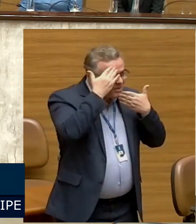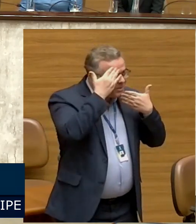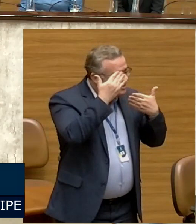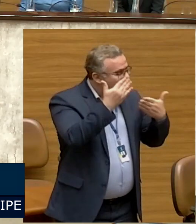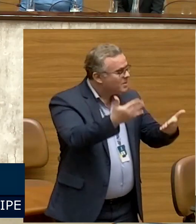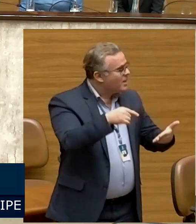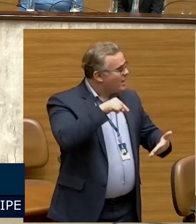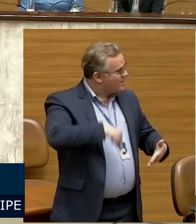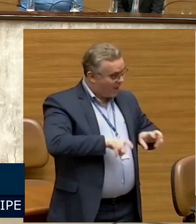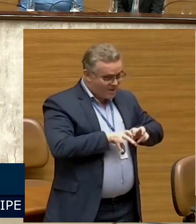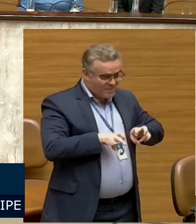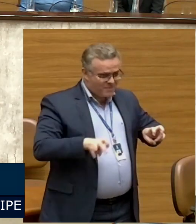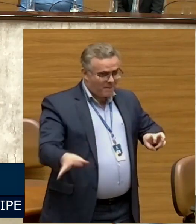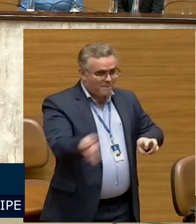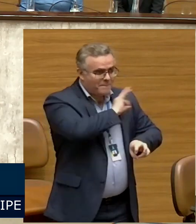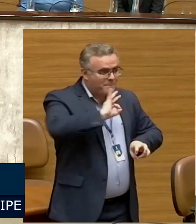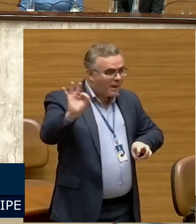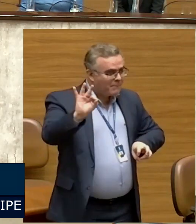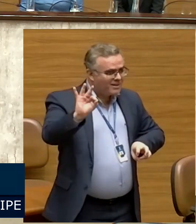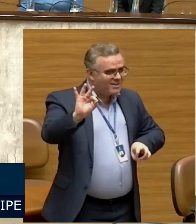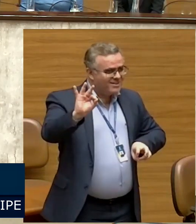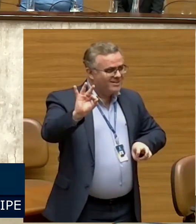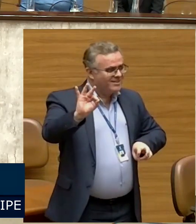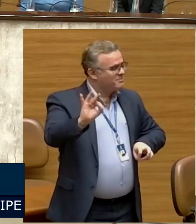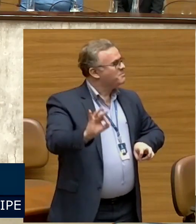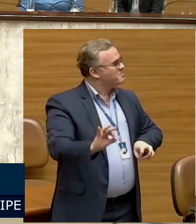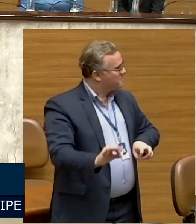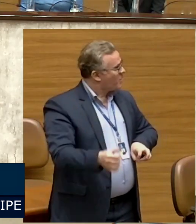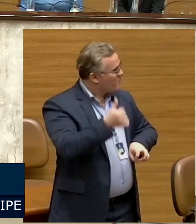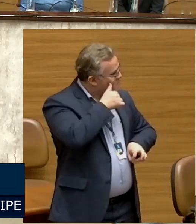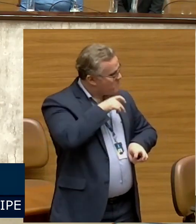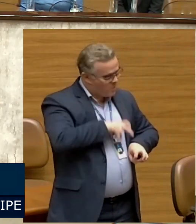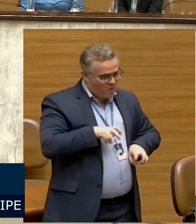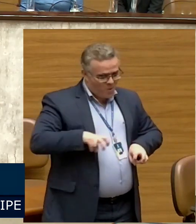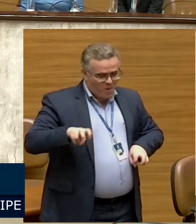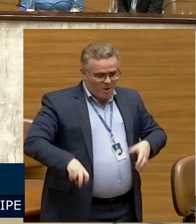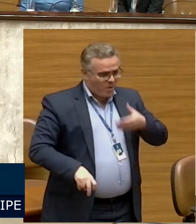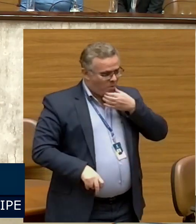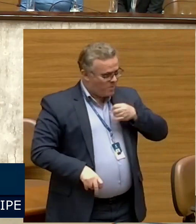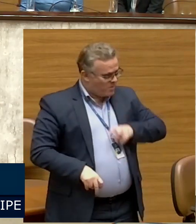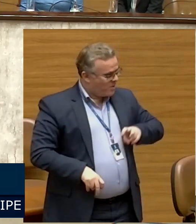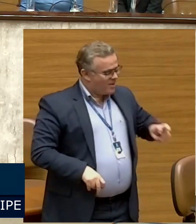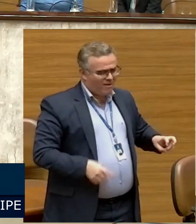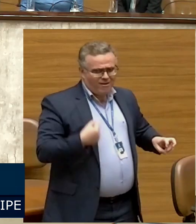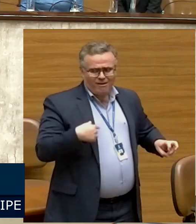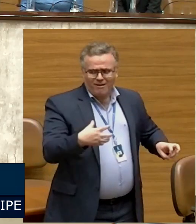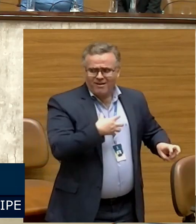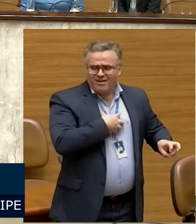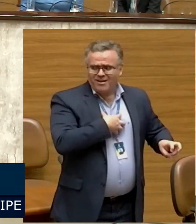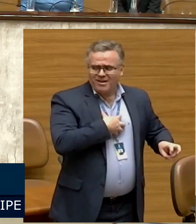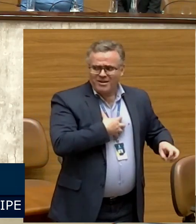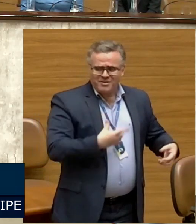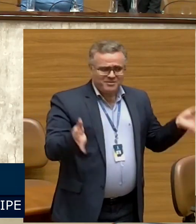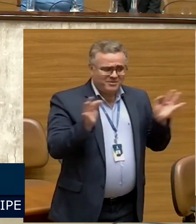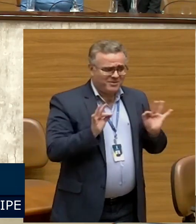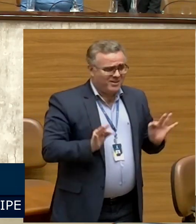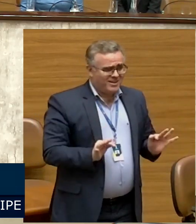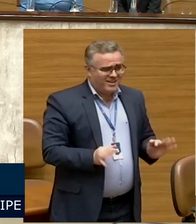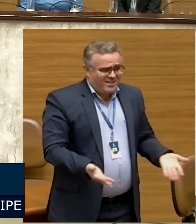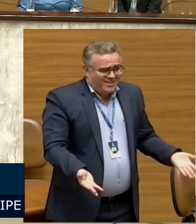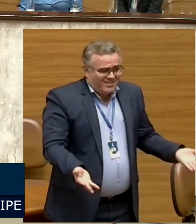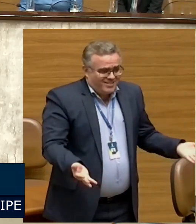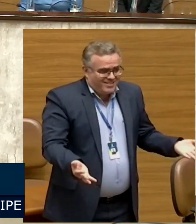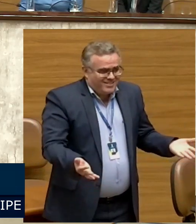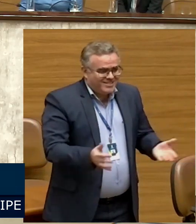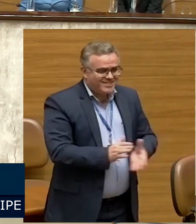essa mesa babadeira aqui, ó, de mulheres, estou me sentindo em casa aqui. E por